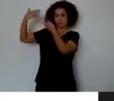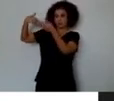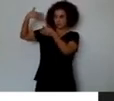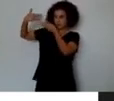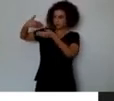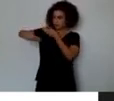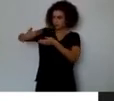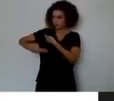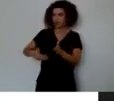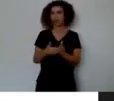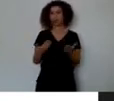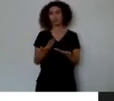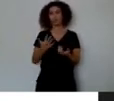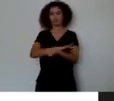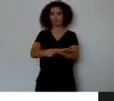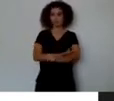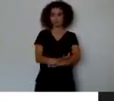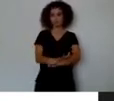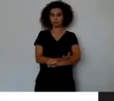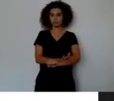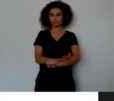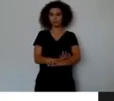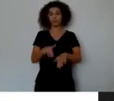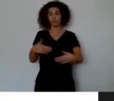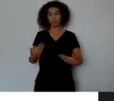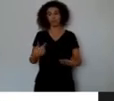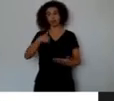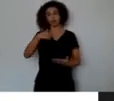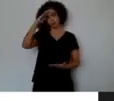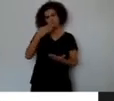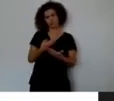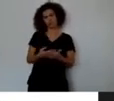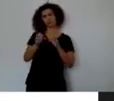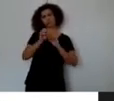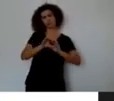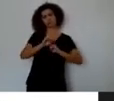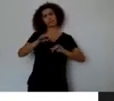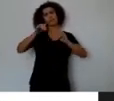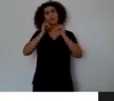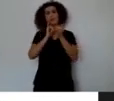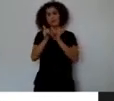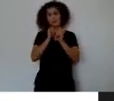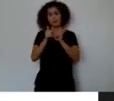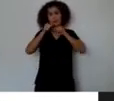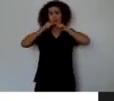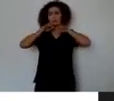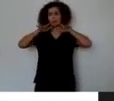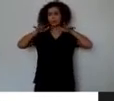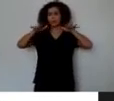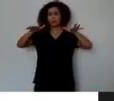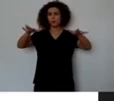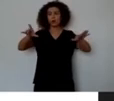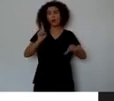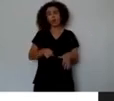Então, assim, pensando no meu projeto, eu acredito que a educação, disseminar informação, seja um bom caminho